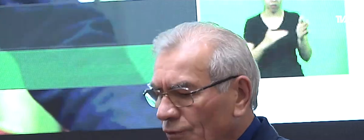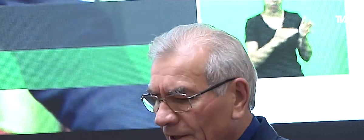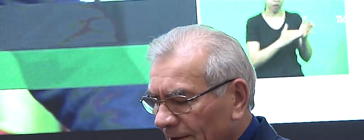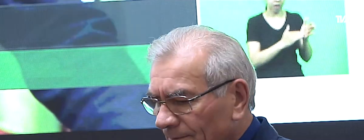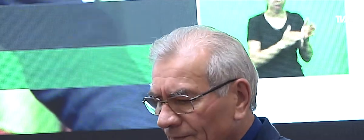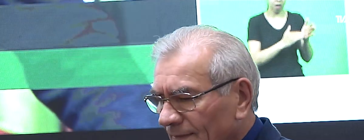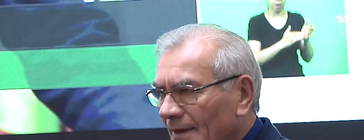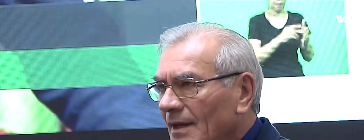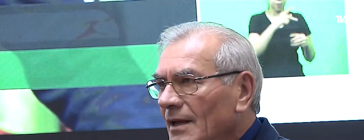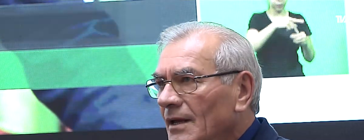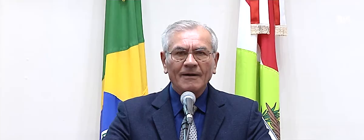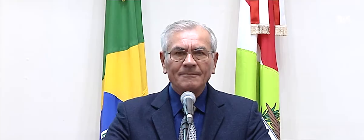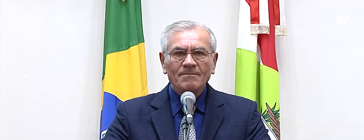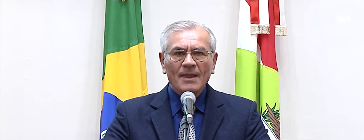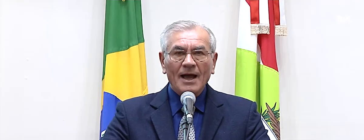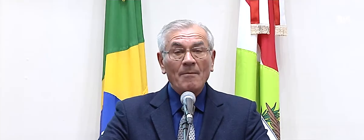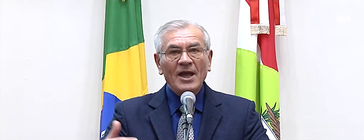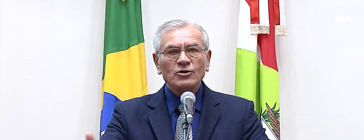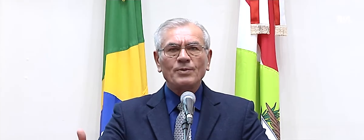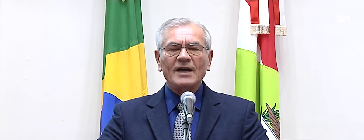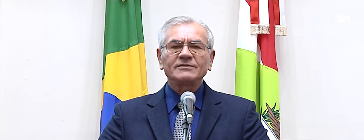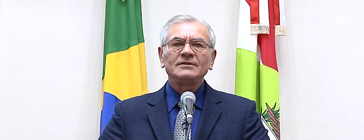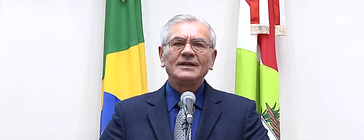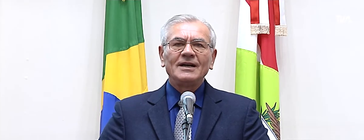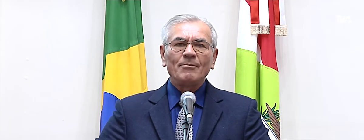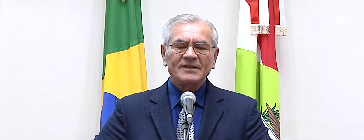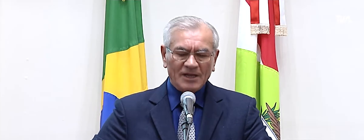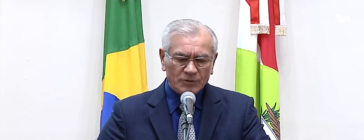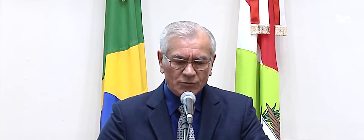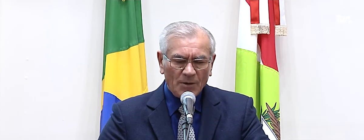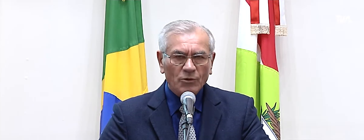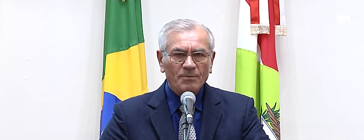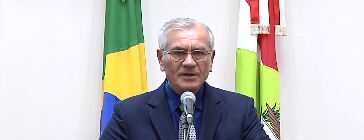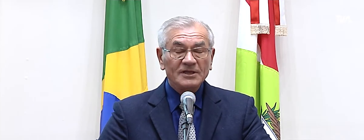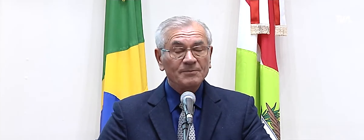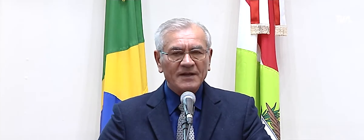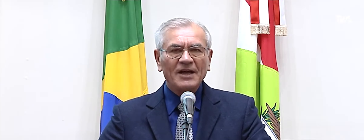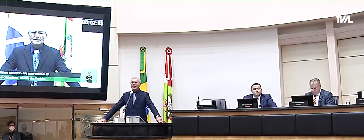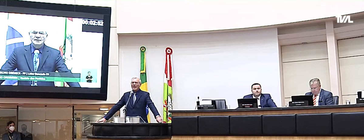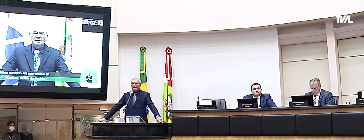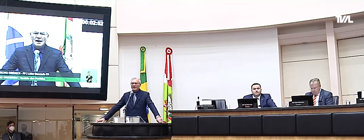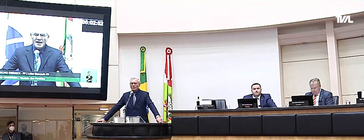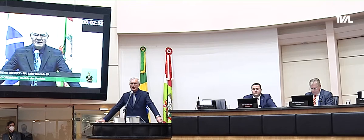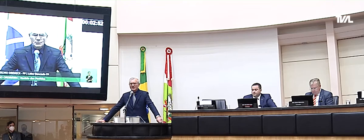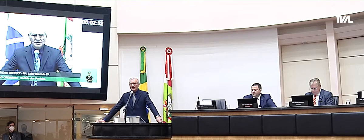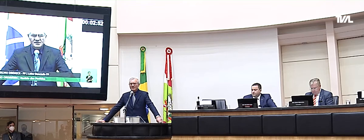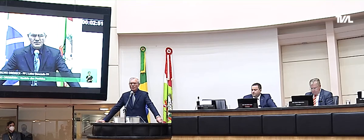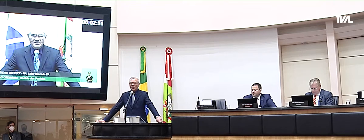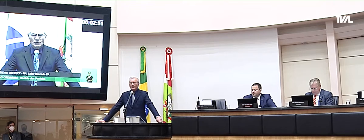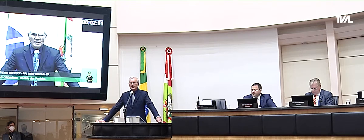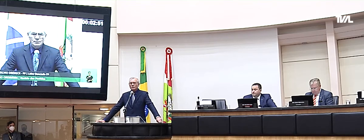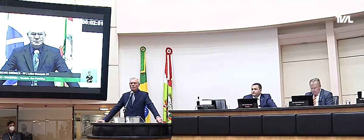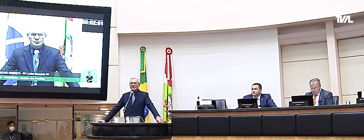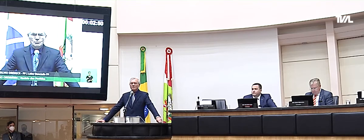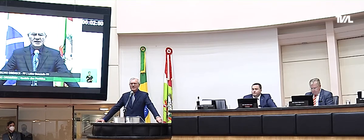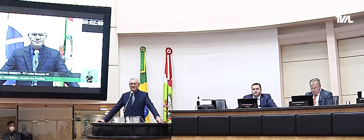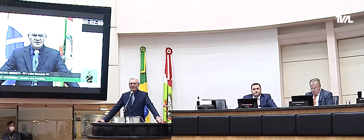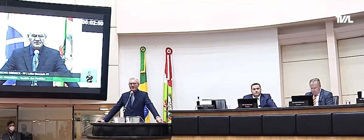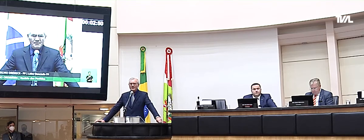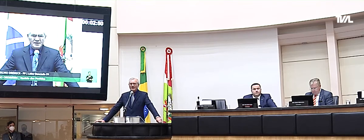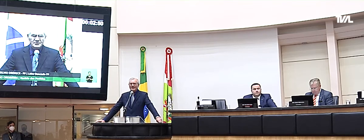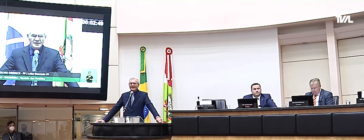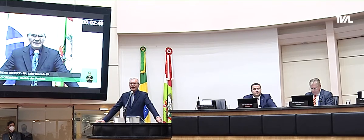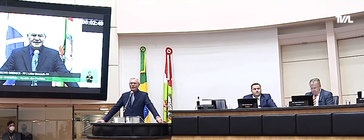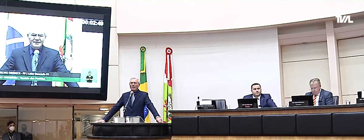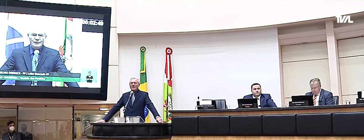obras em rodovias estaduais nas regiões do Planalto Norte e Norte Catarinense. Segundo o parlamentar, o secretário afirmou